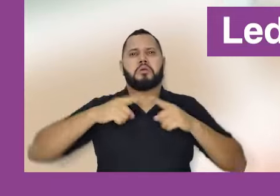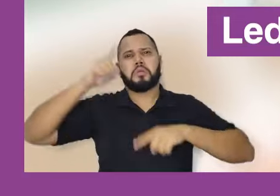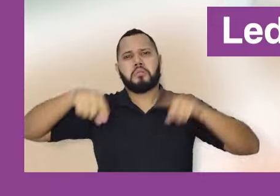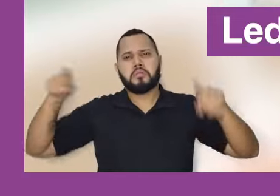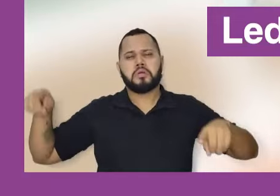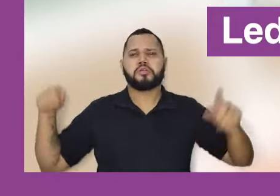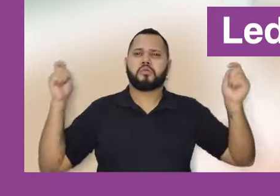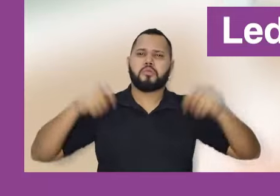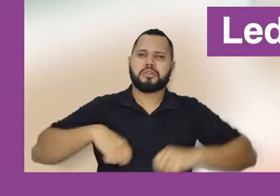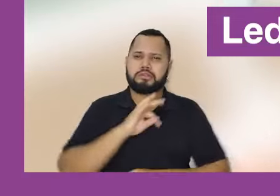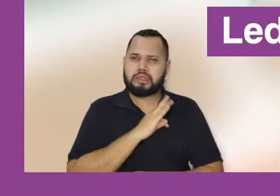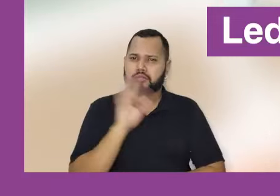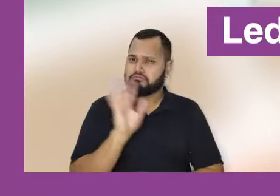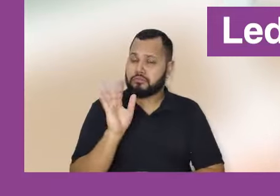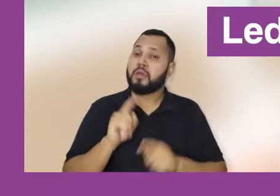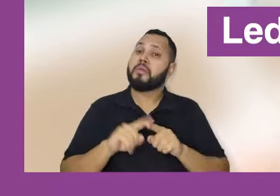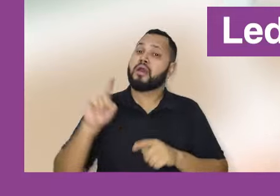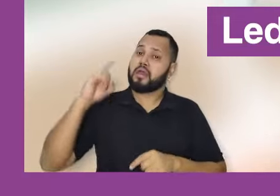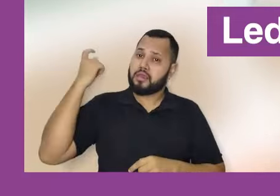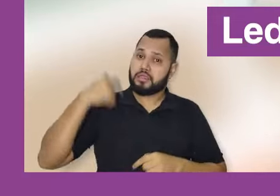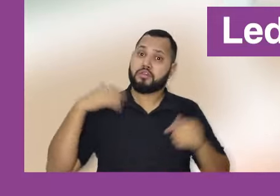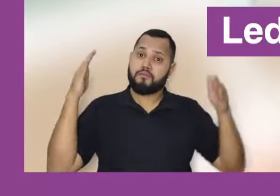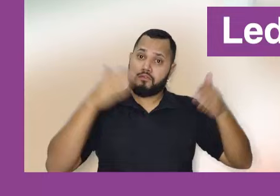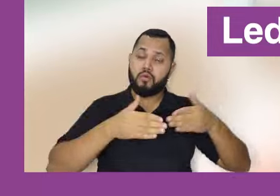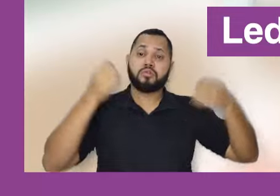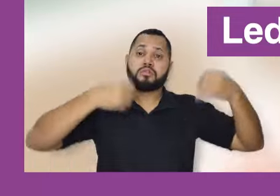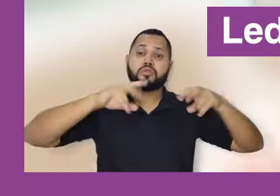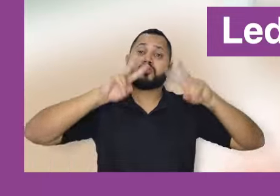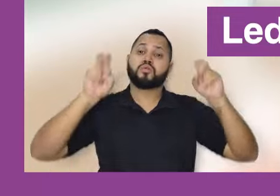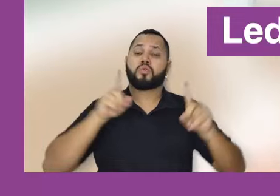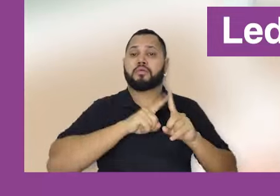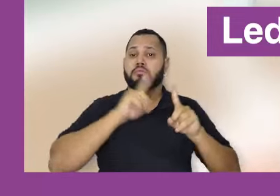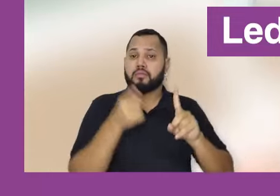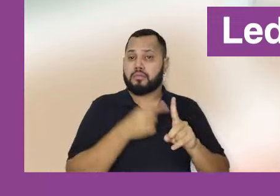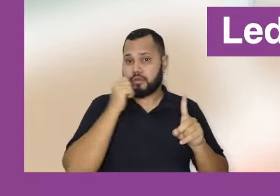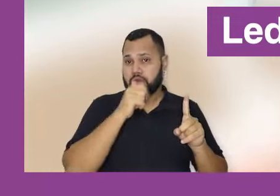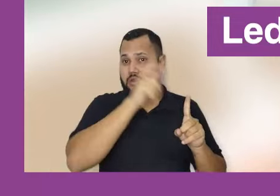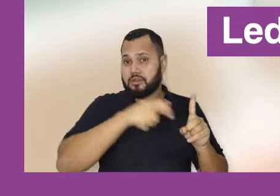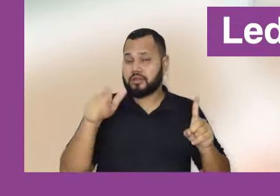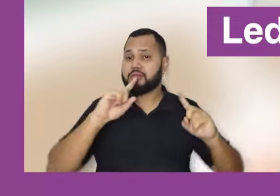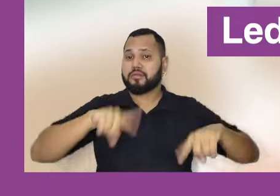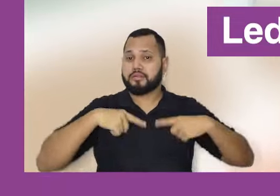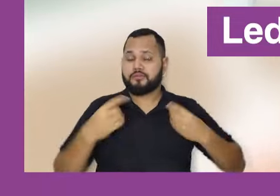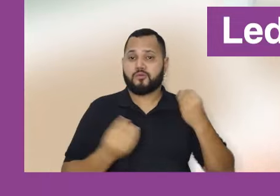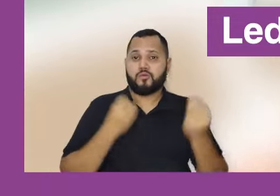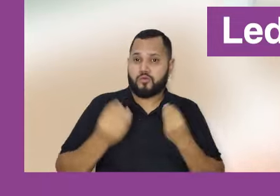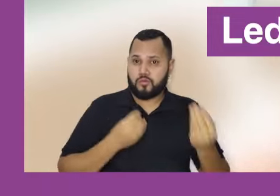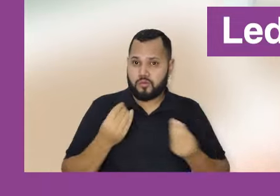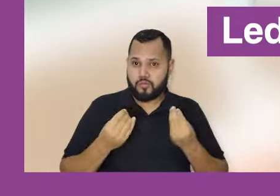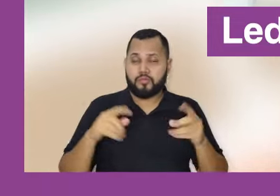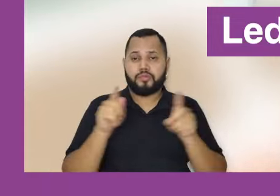Skills e competências técnicas mas eu já fui Fórum da companhia falando de maternidade Os desafios da Maternidade